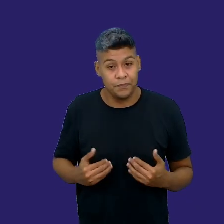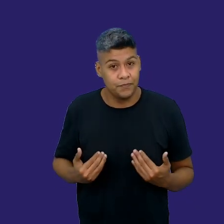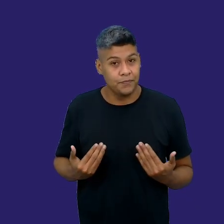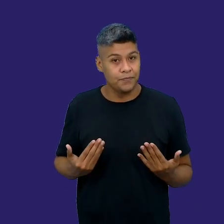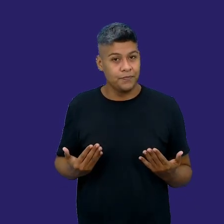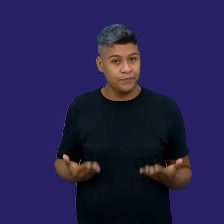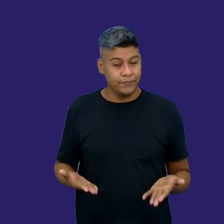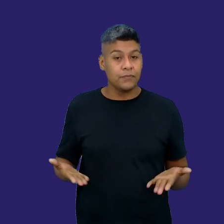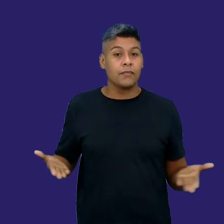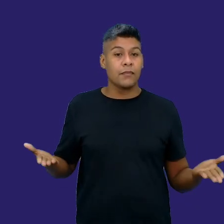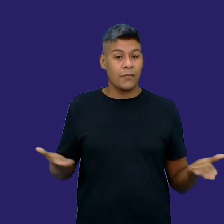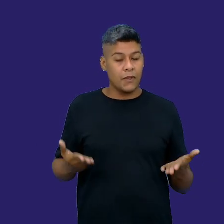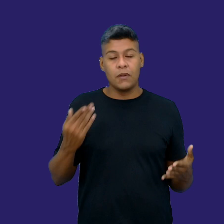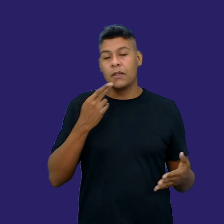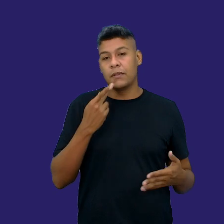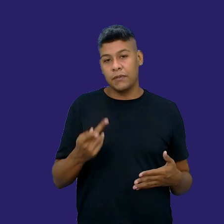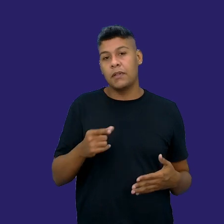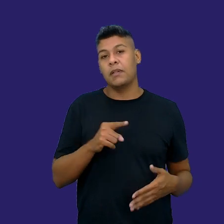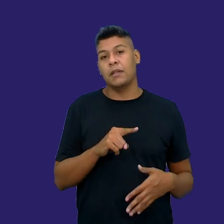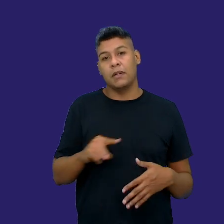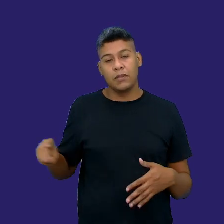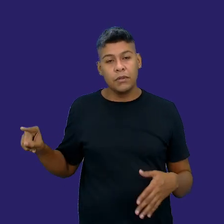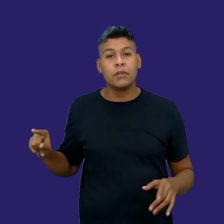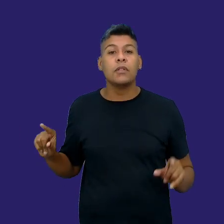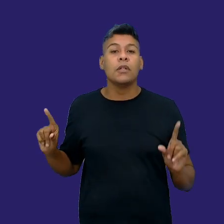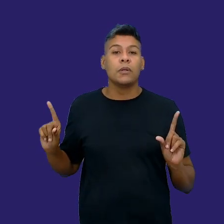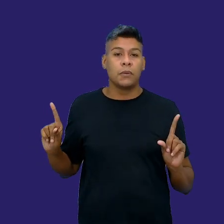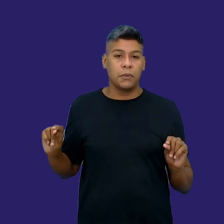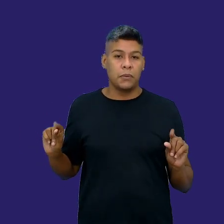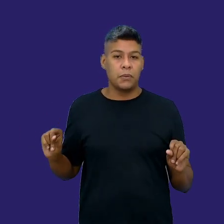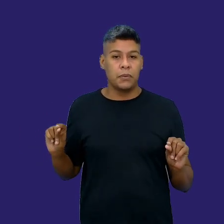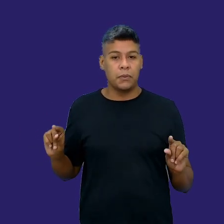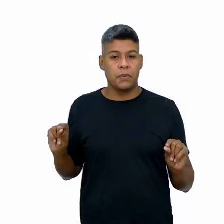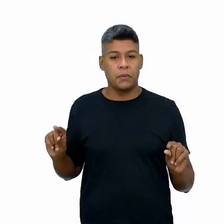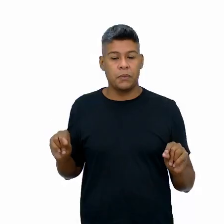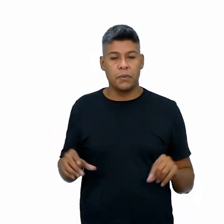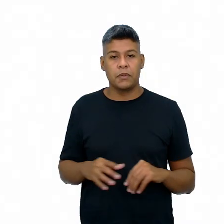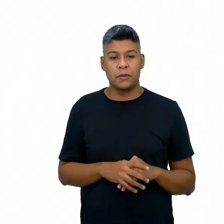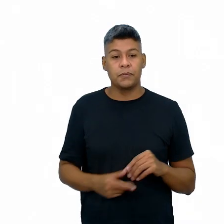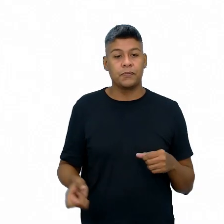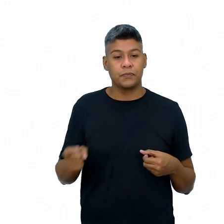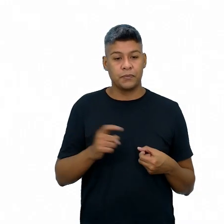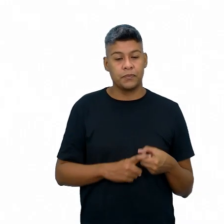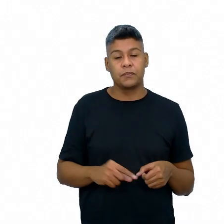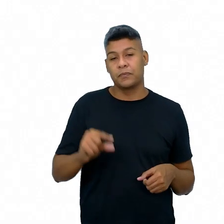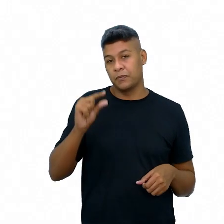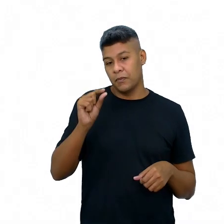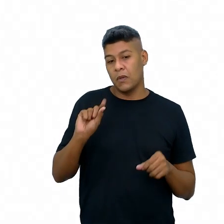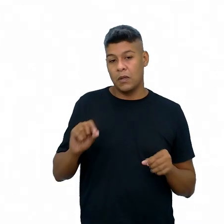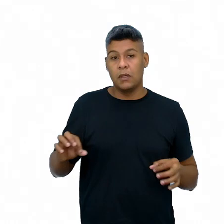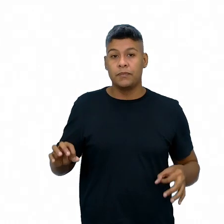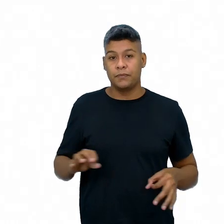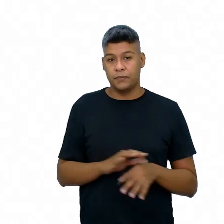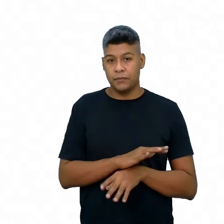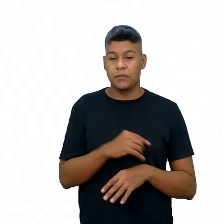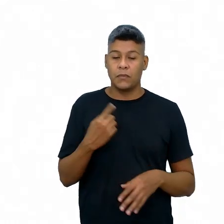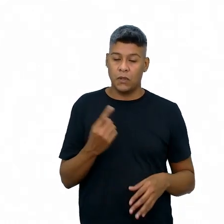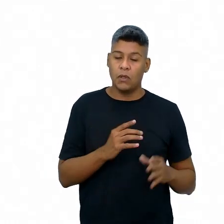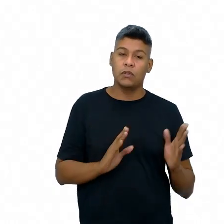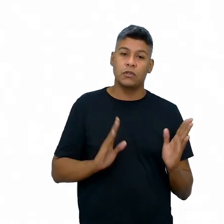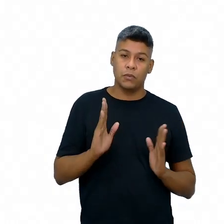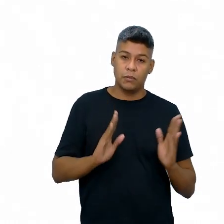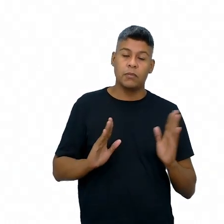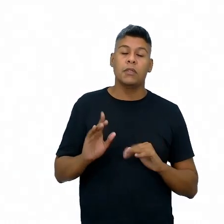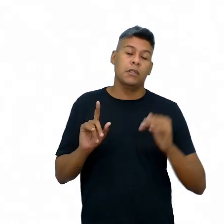Bom, agora eu vou falar aqui com vocês sobre, voltando um pouquinho, nós encerramos esse nosso primeiro